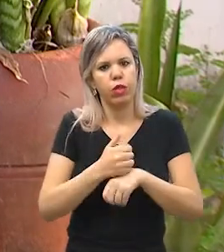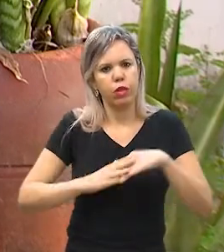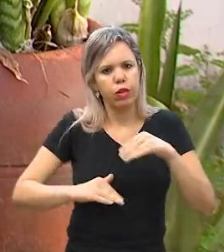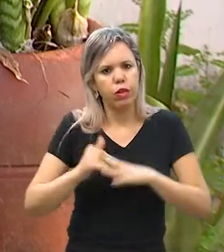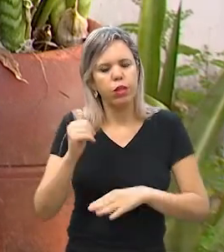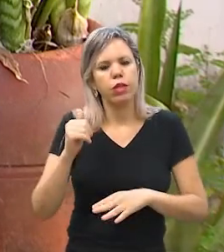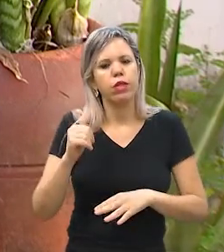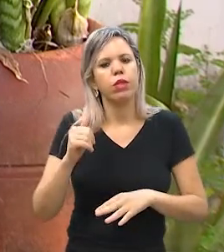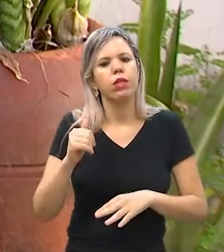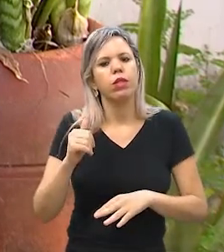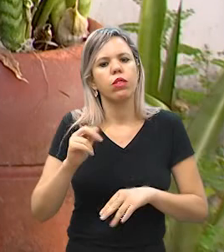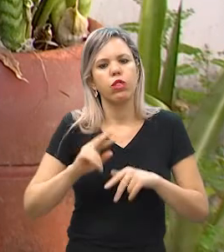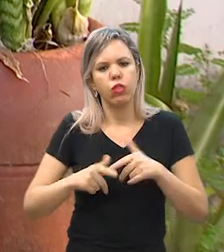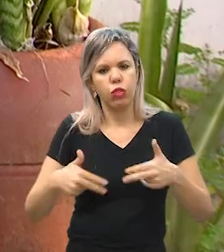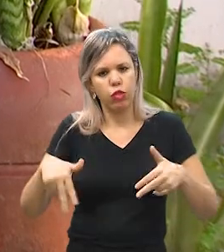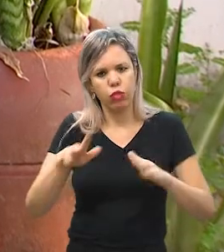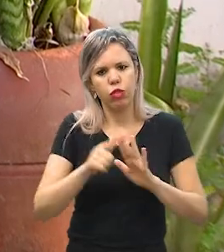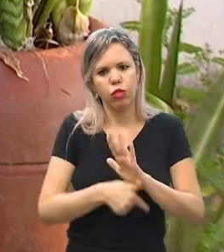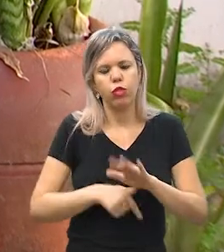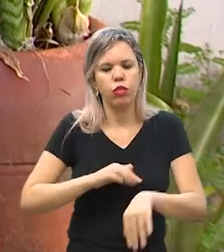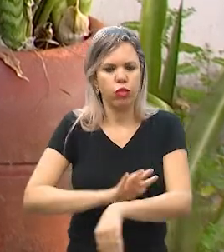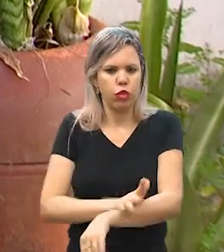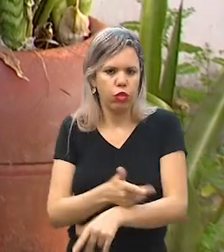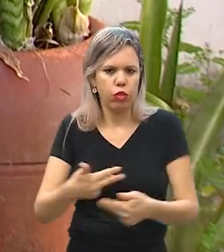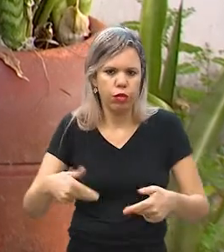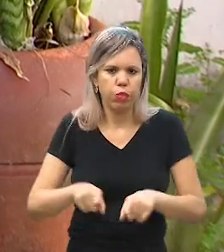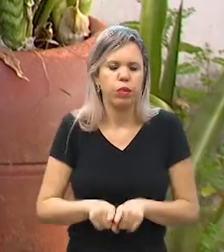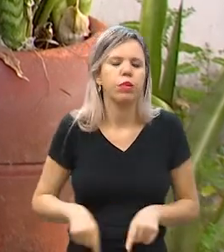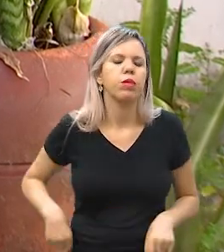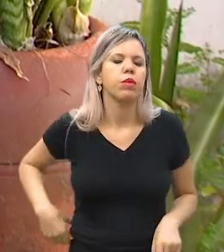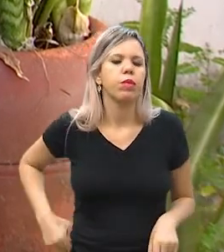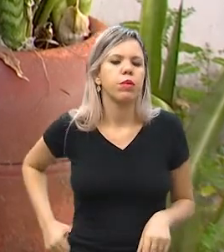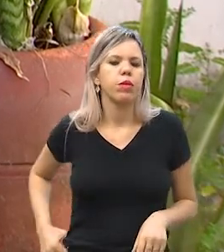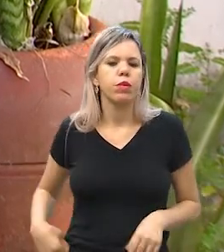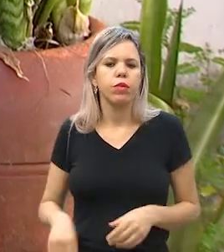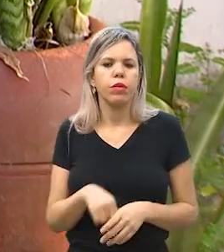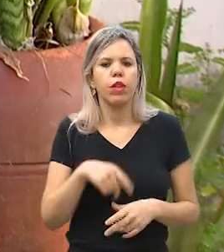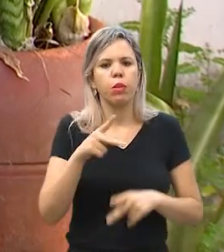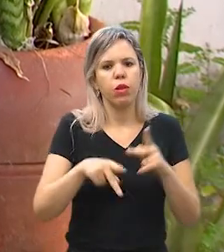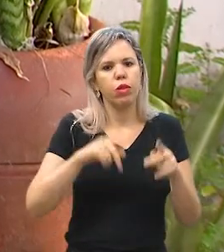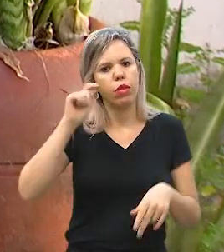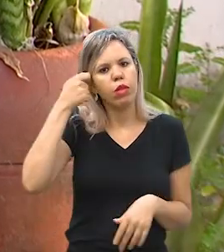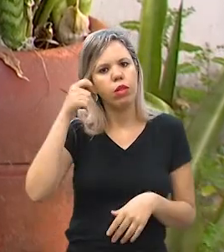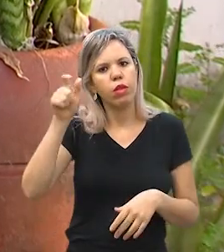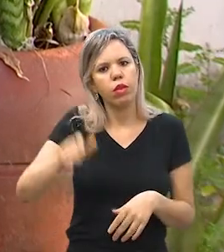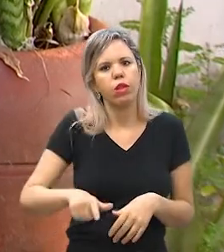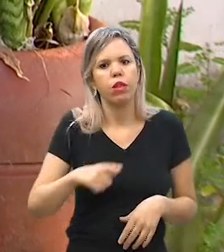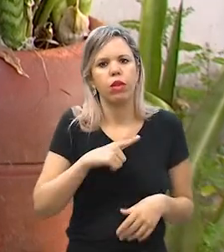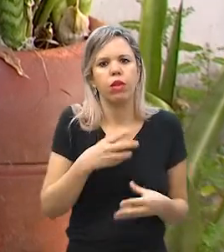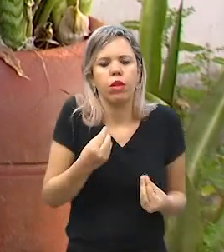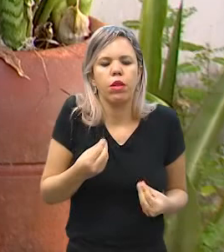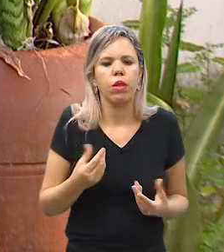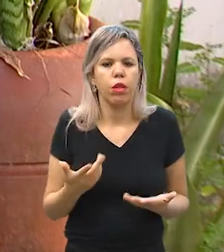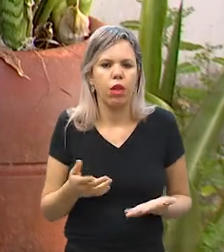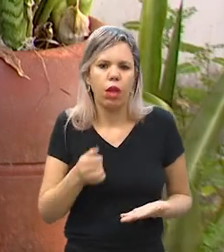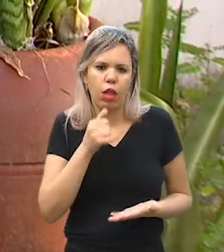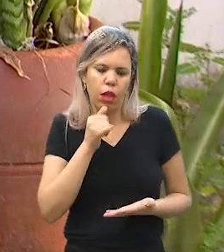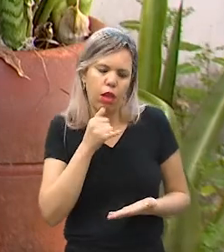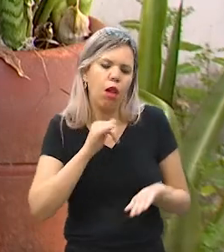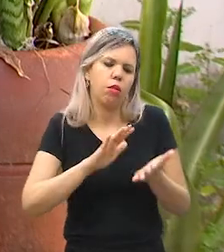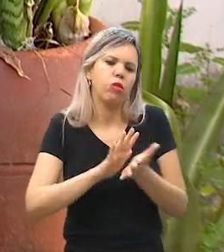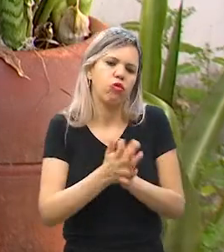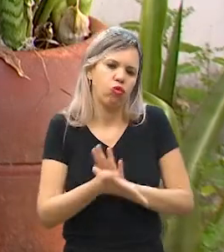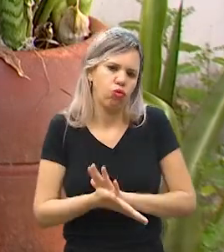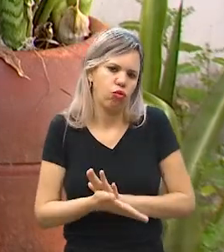trabalhadora, gênero e racial, né? Então, como negra, né? Então tem muita